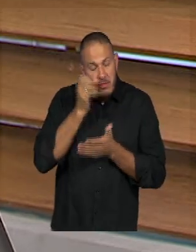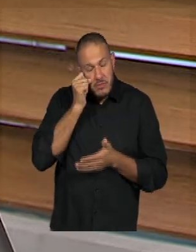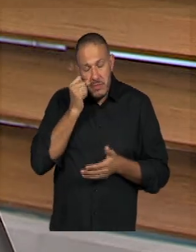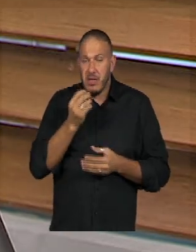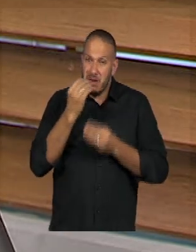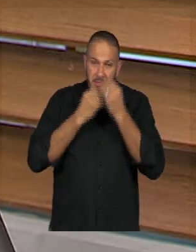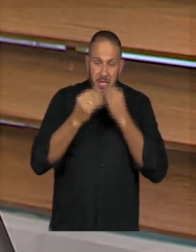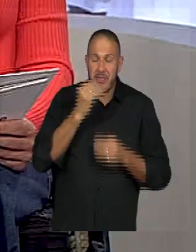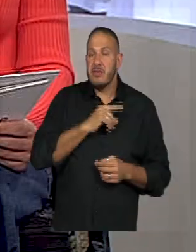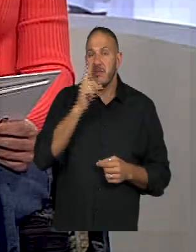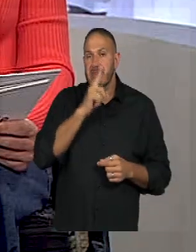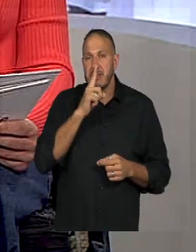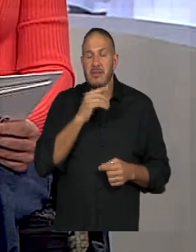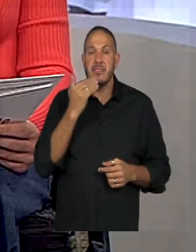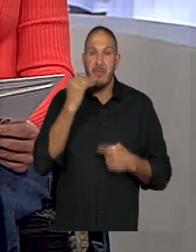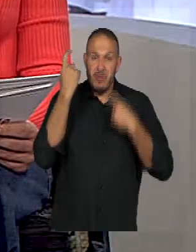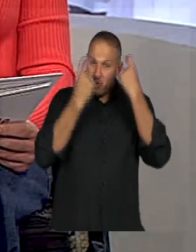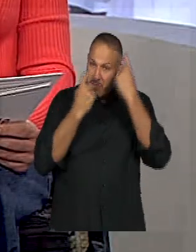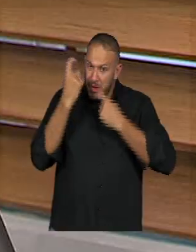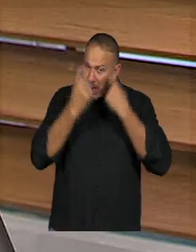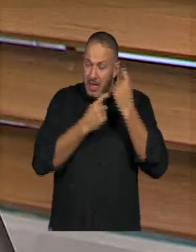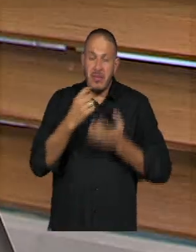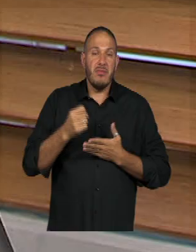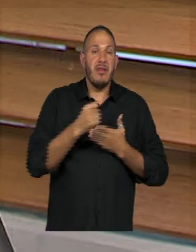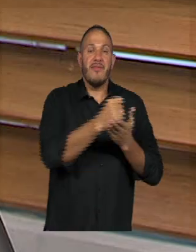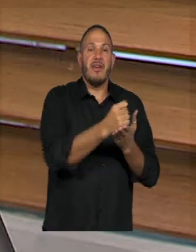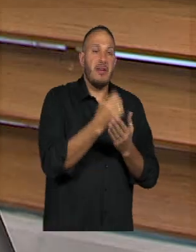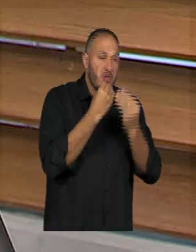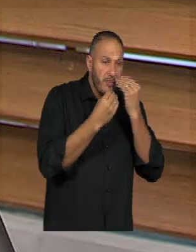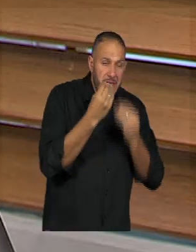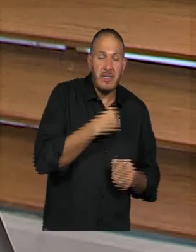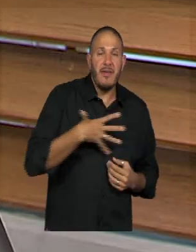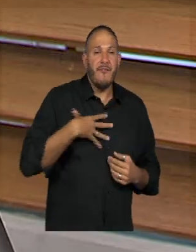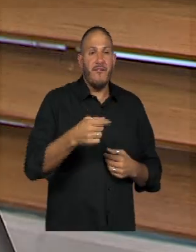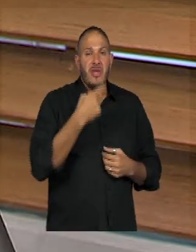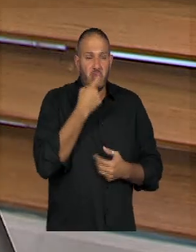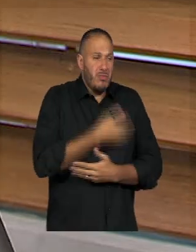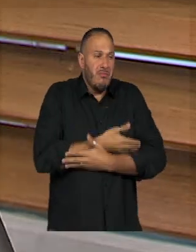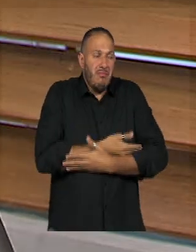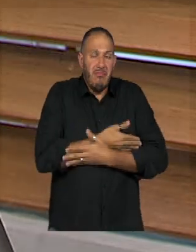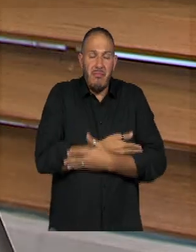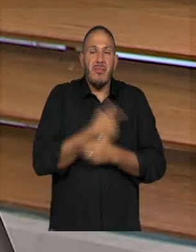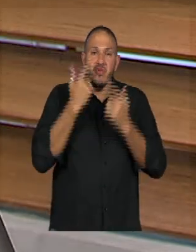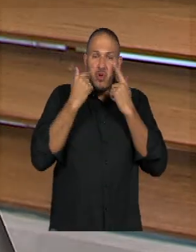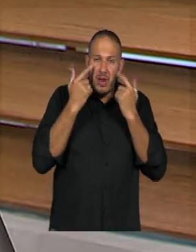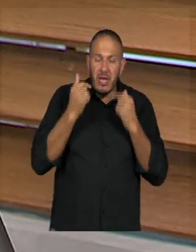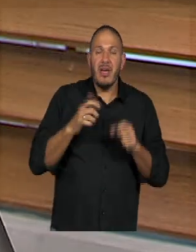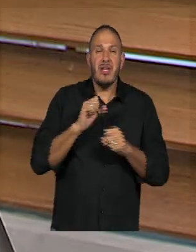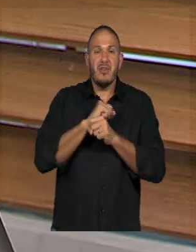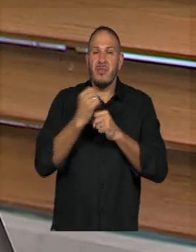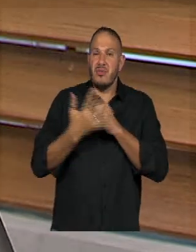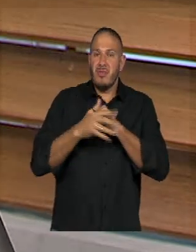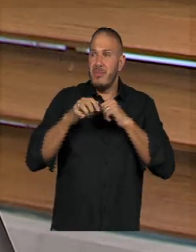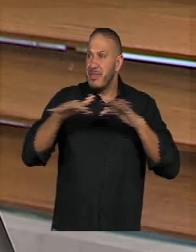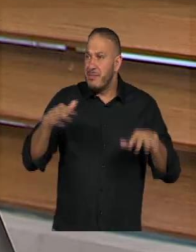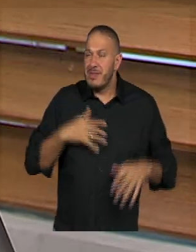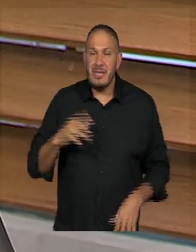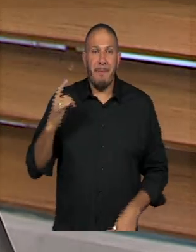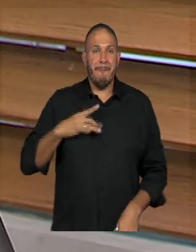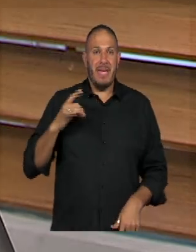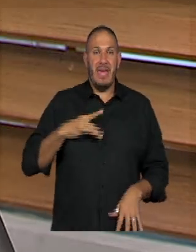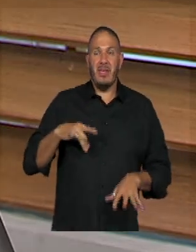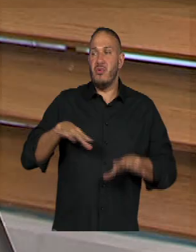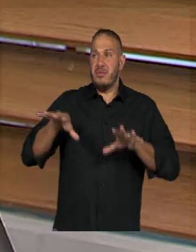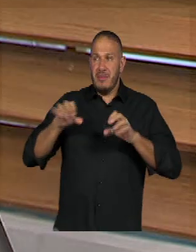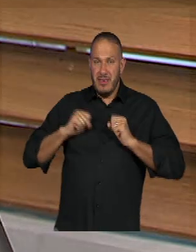com o dinheiro que tem que levar para casa. Está com o filho chorando, a mulher desempregada, pandemia, com medo de pegar a Covid.